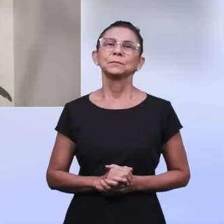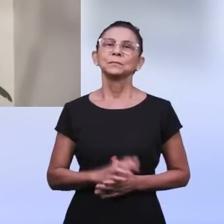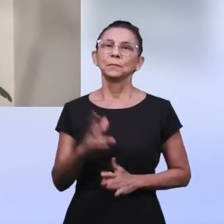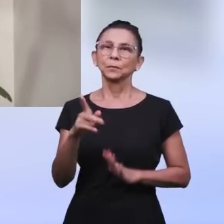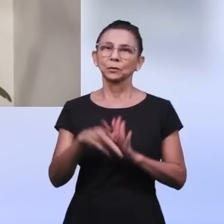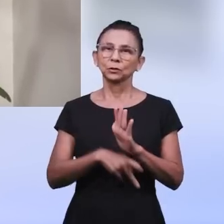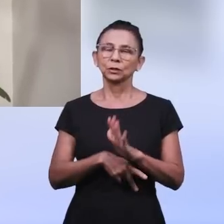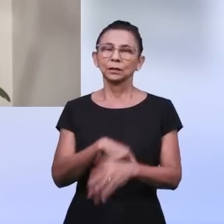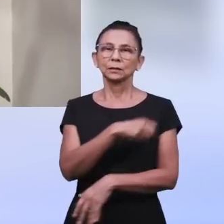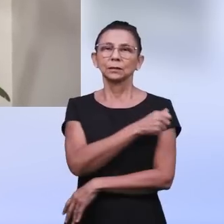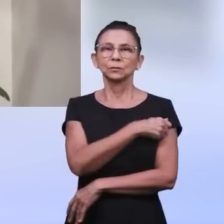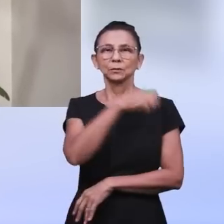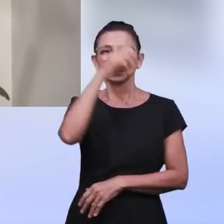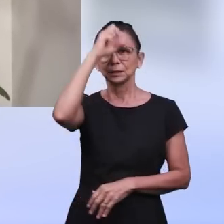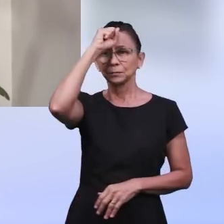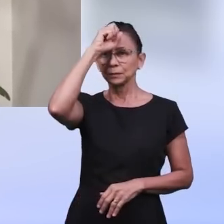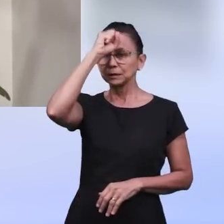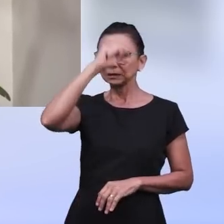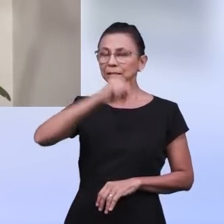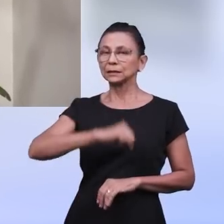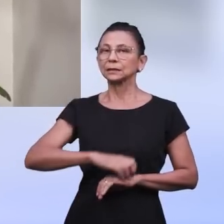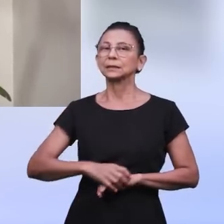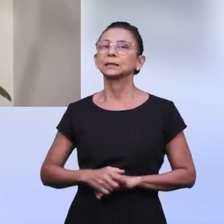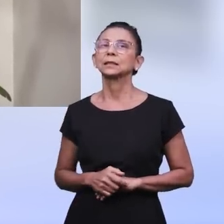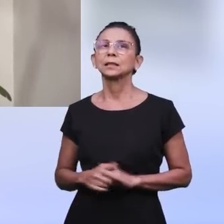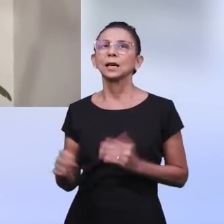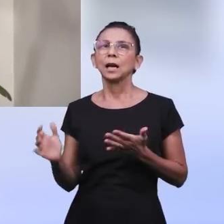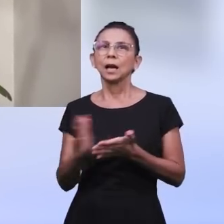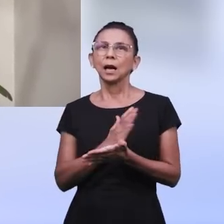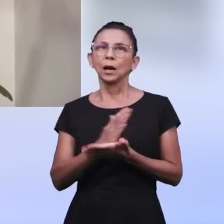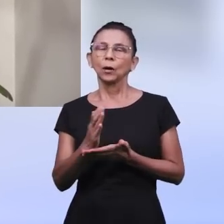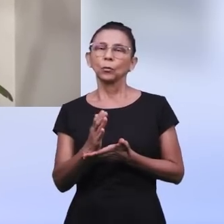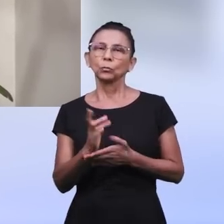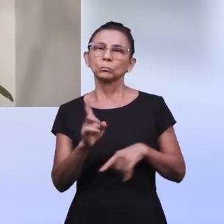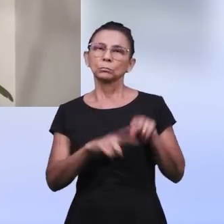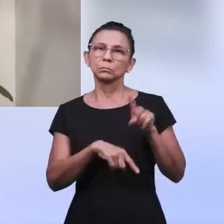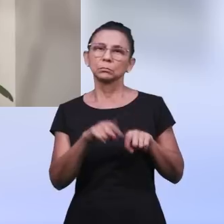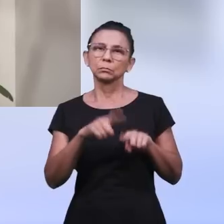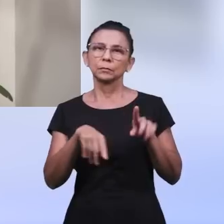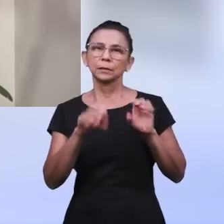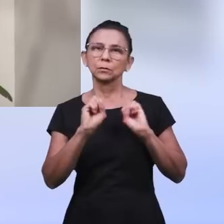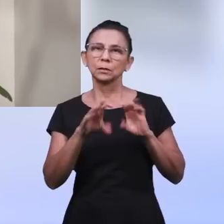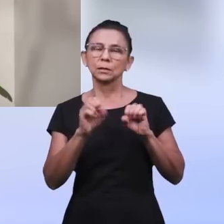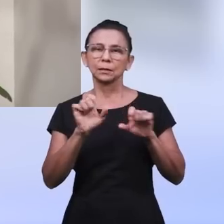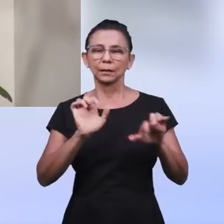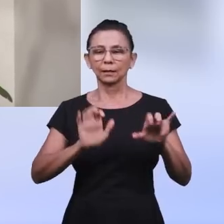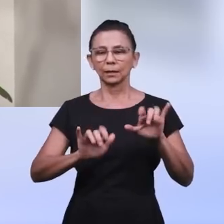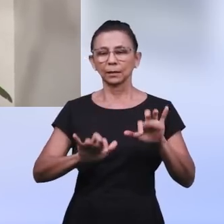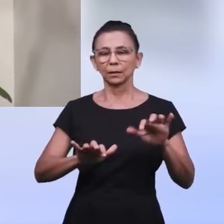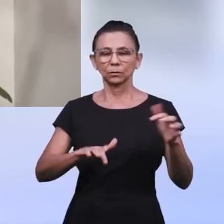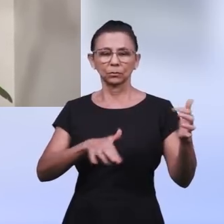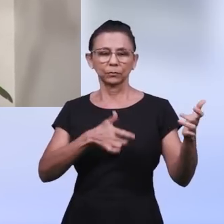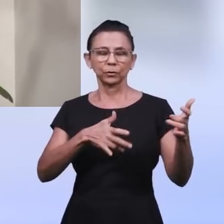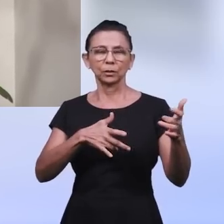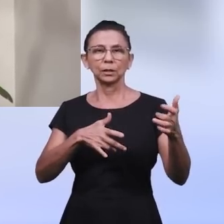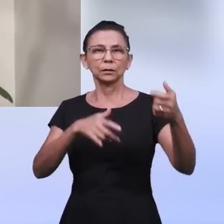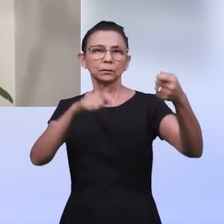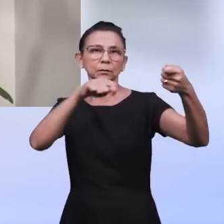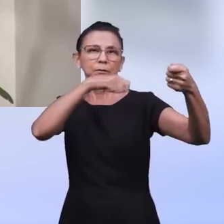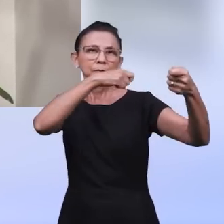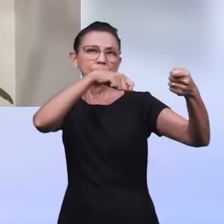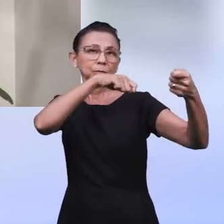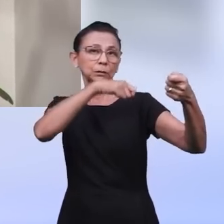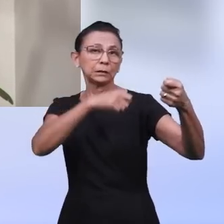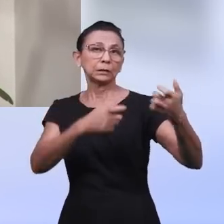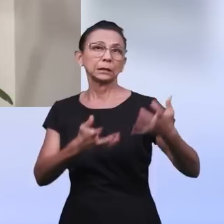tivemos a primeira edição do projeto Aprendiz aqui na igreja de Framingham. E nós tivemos alguns instrumentos que foram ensinados